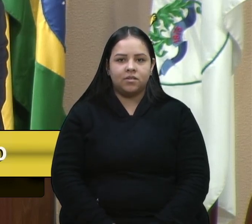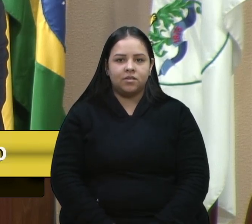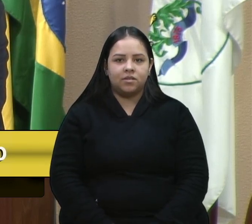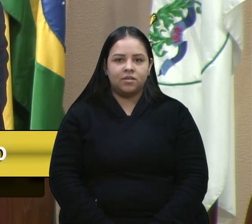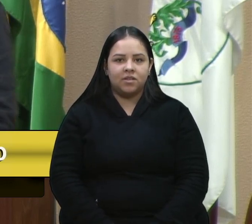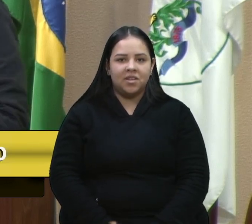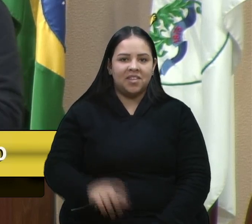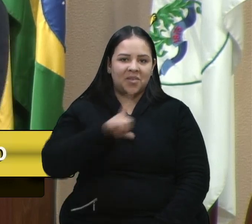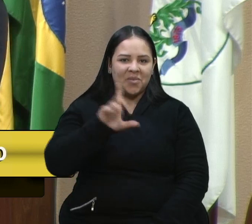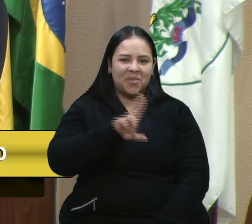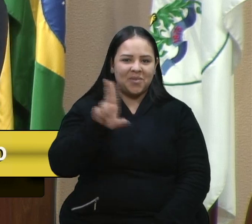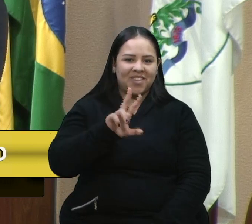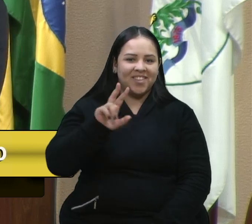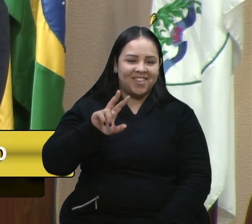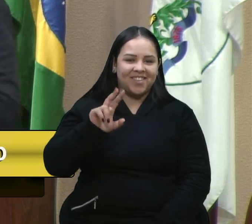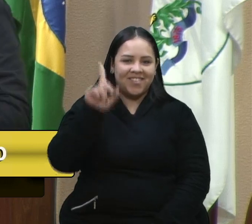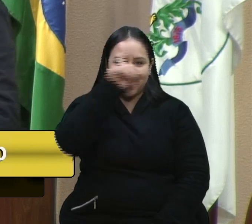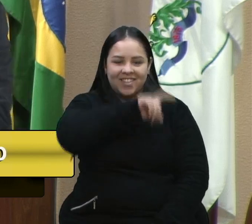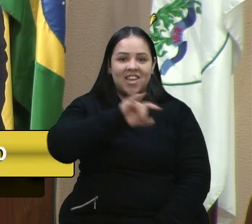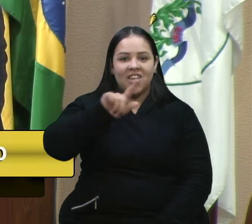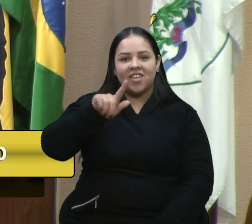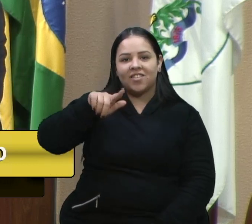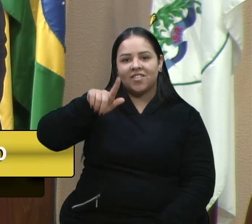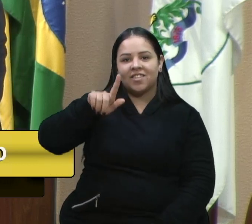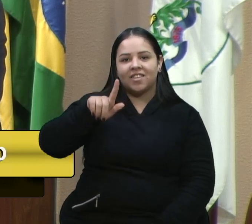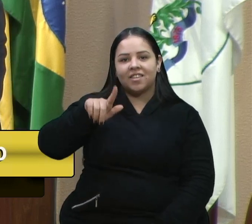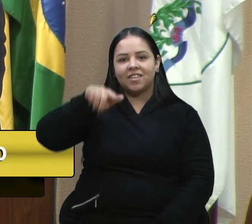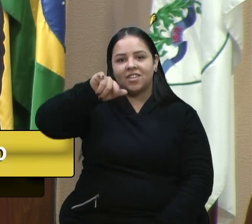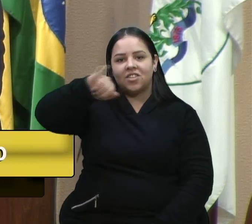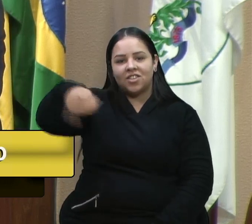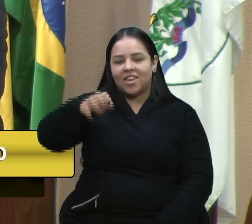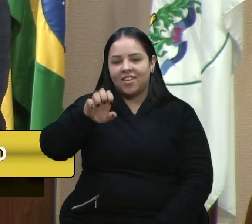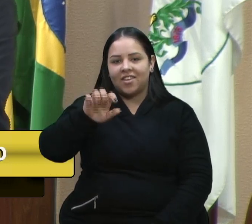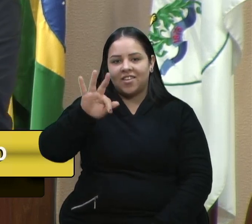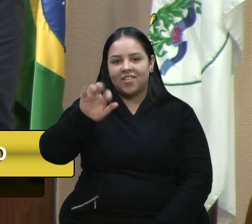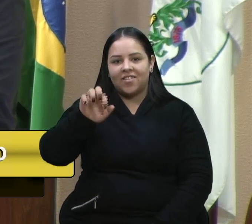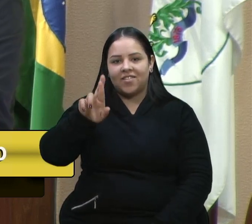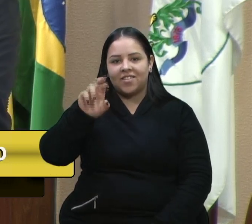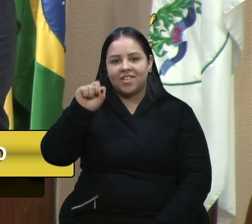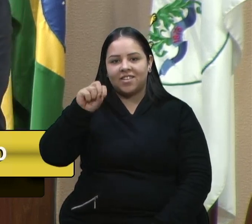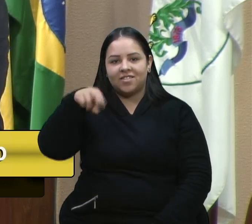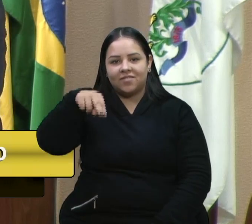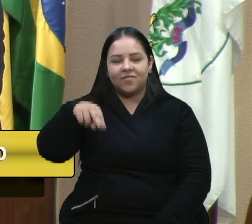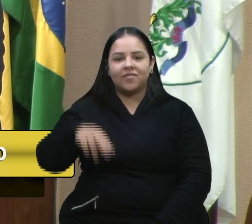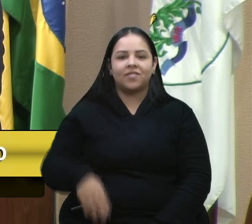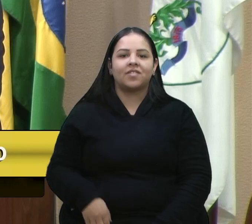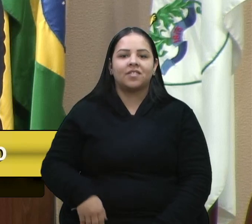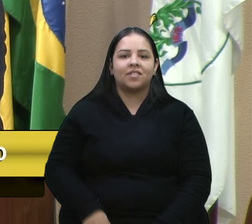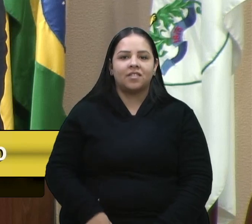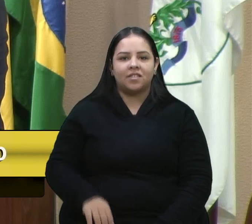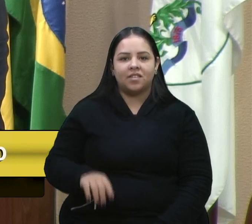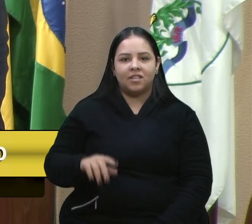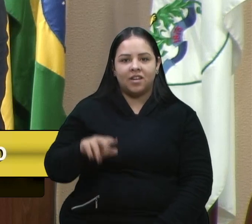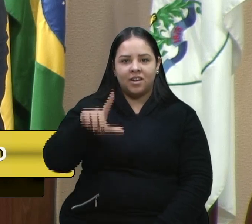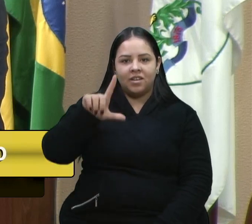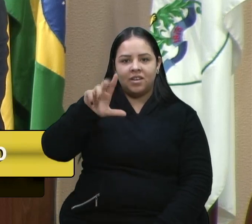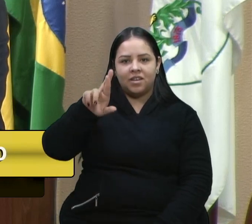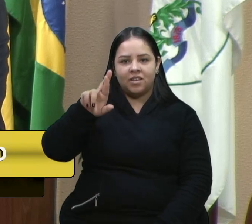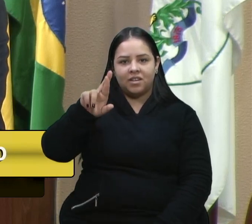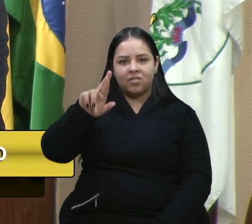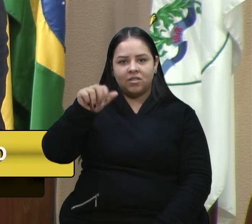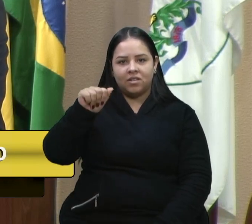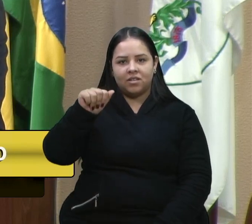Signac, isso. Jefferson Matheus, o famoso Jefferson Bolsonaro das redes sociais. Lacre Corretora de Seguros, Maison